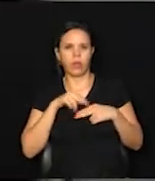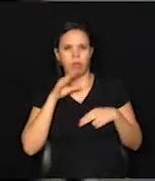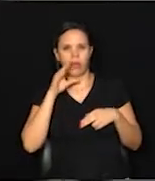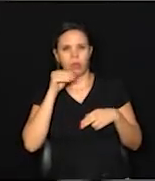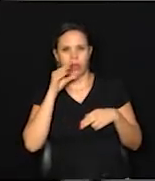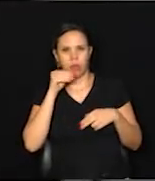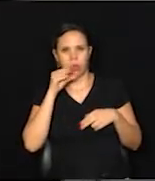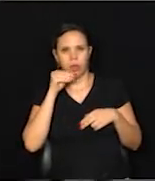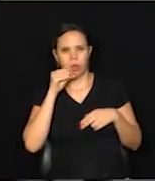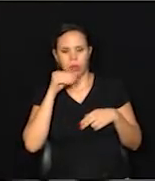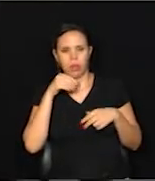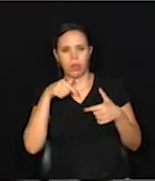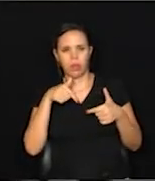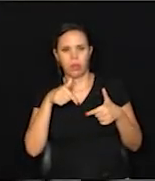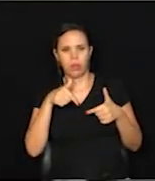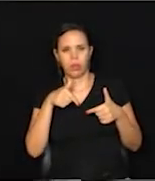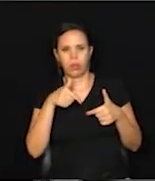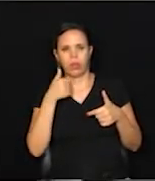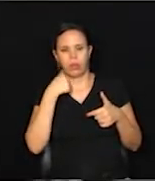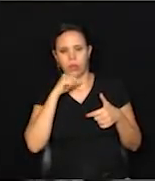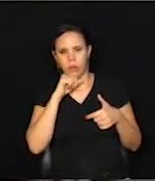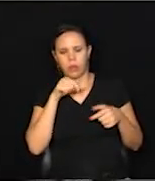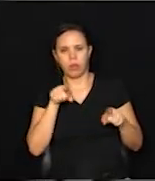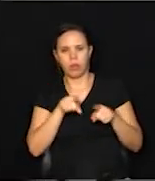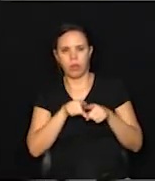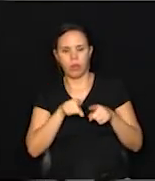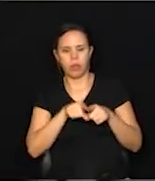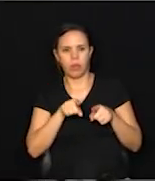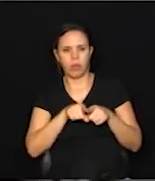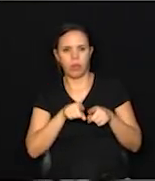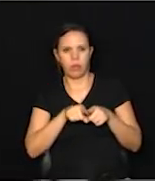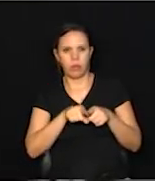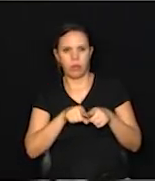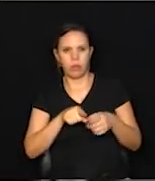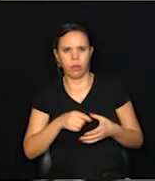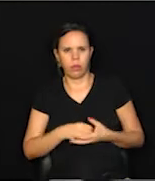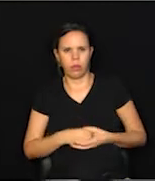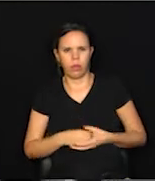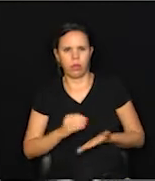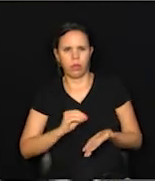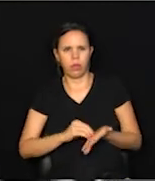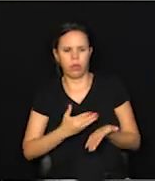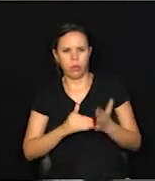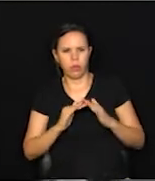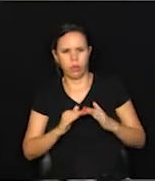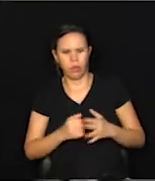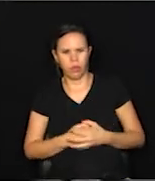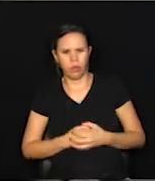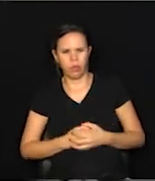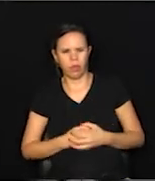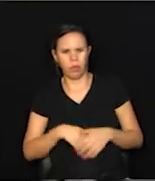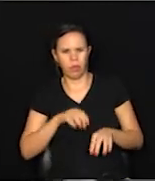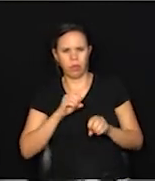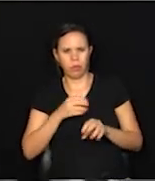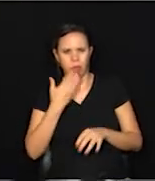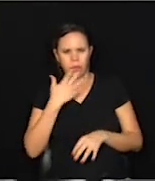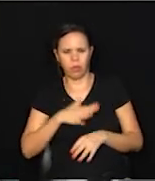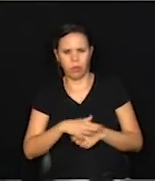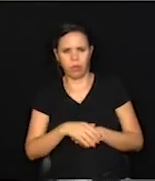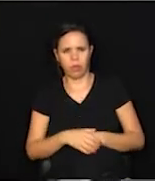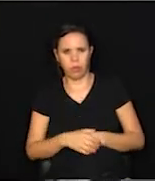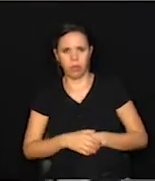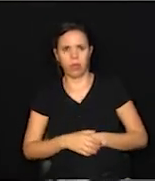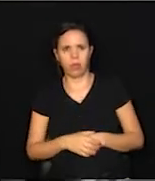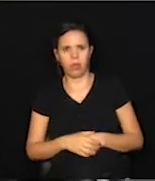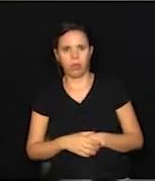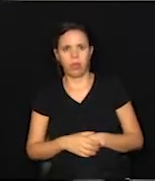e principalmente das mães trabalhadoras, né, pela falta das escolas, né, e da educação infantil. Agora, a questão é